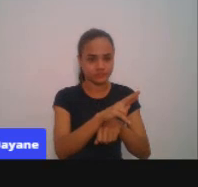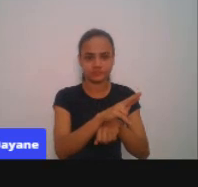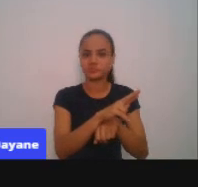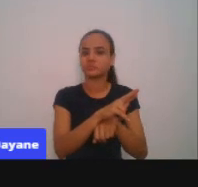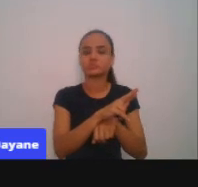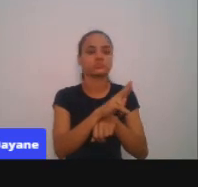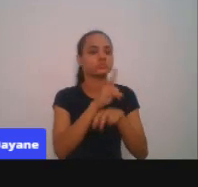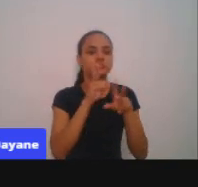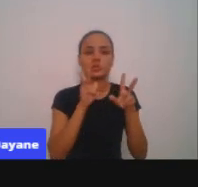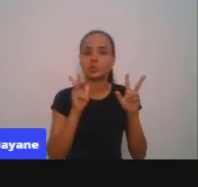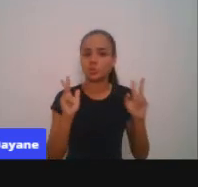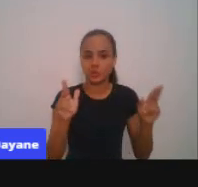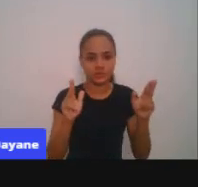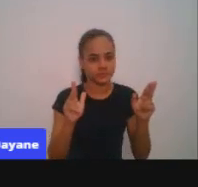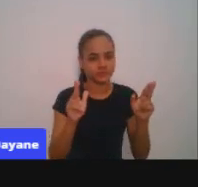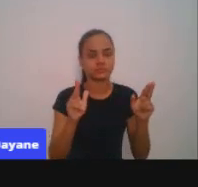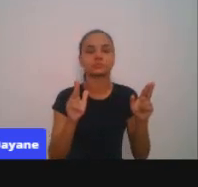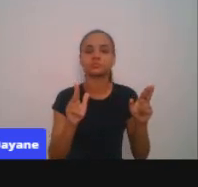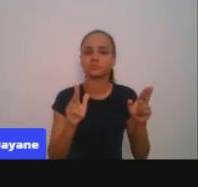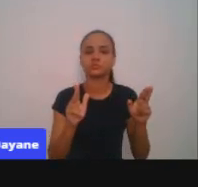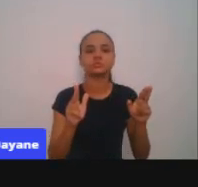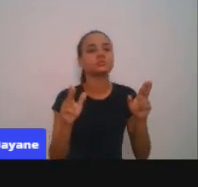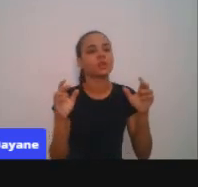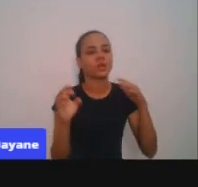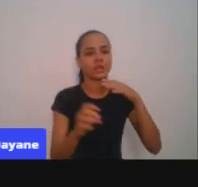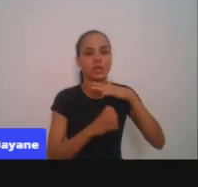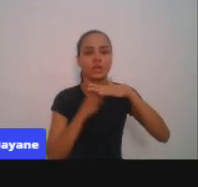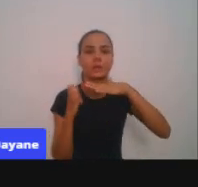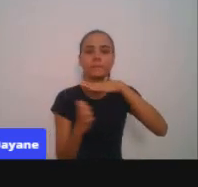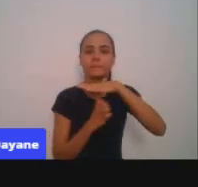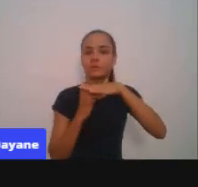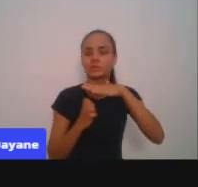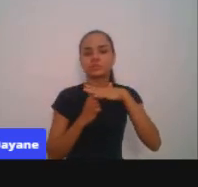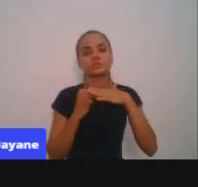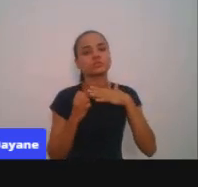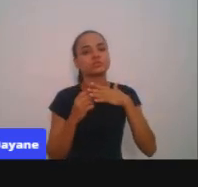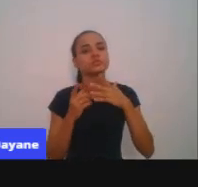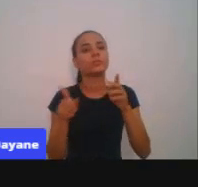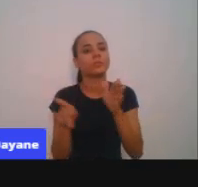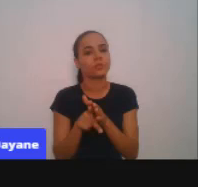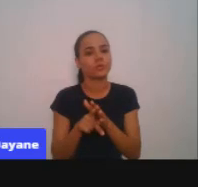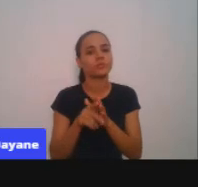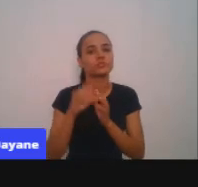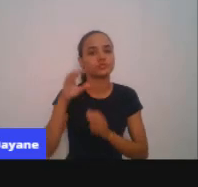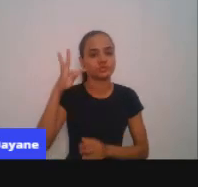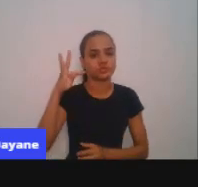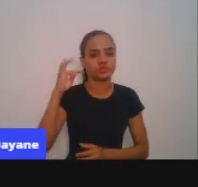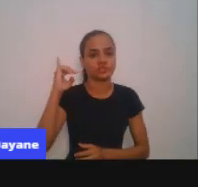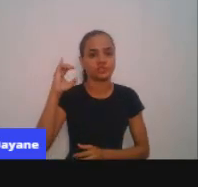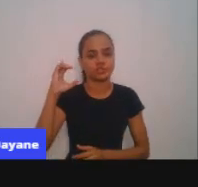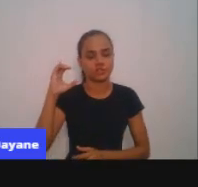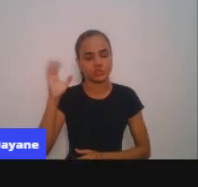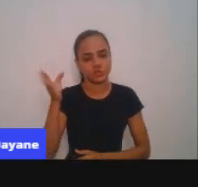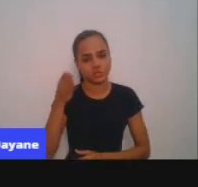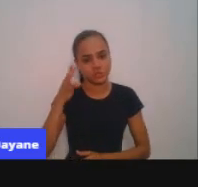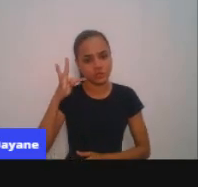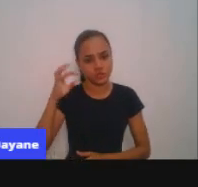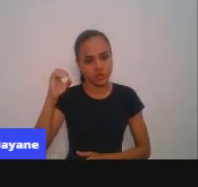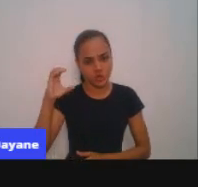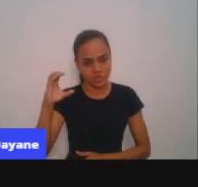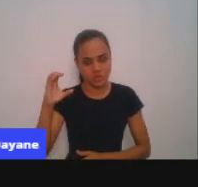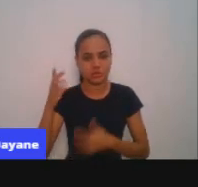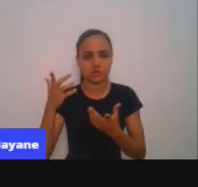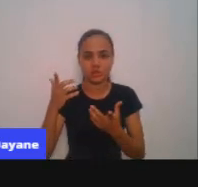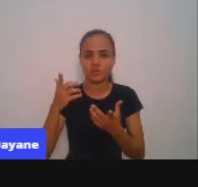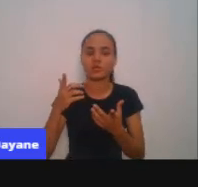empresa do TikTok. Então, ele é bem levezinho, porque o TikTok é leve, né? Ele roda em qualquer celular. Então,